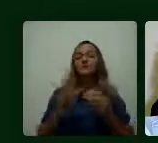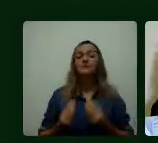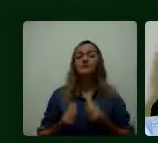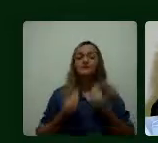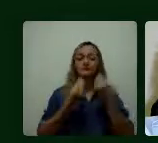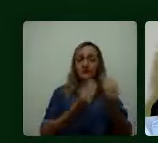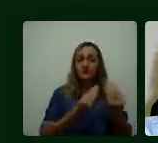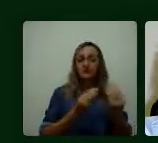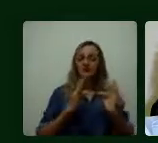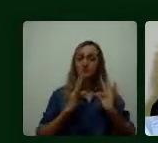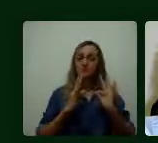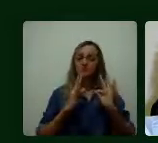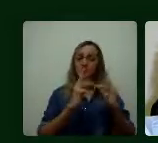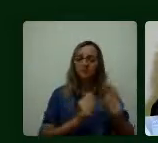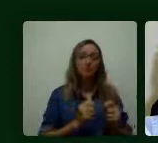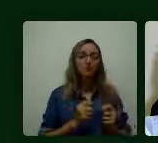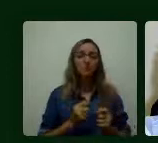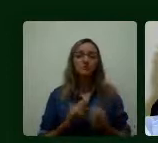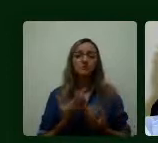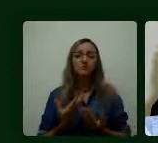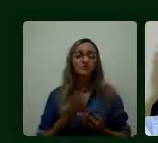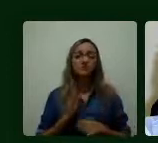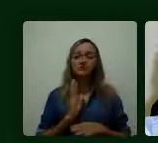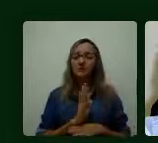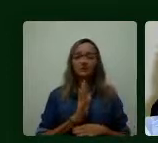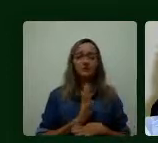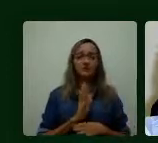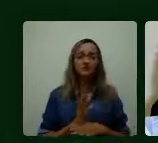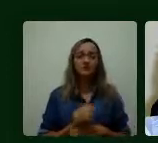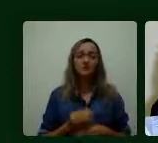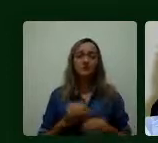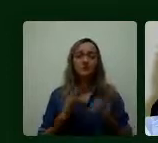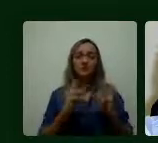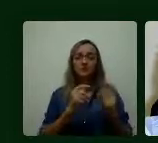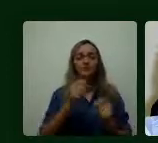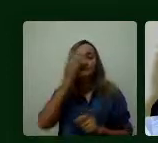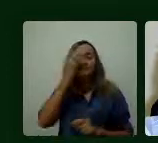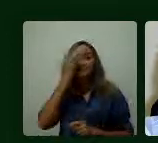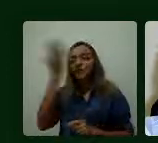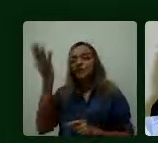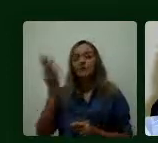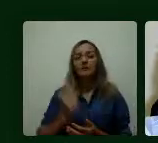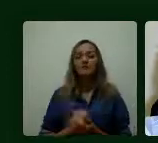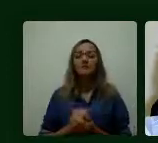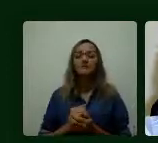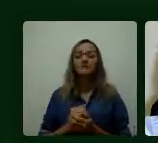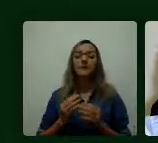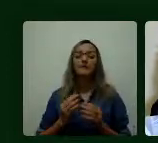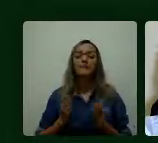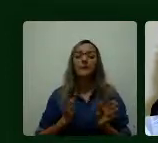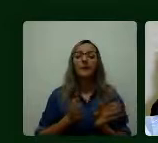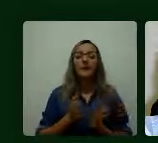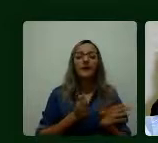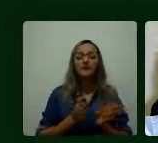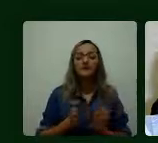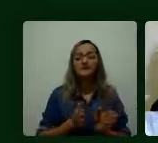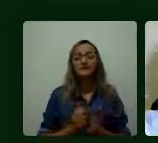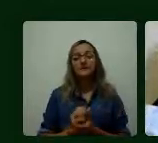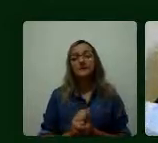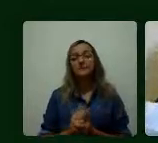etapas, né? Etapa de ideação, prototipagem e pitch, que é a apresentação final. A etapa de ideação e a etapa